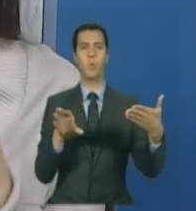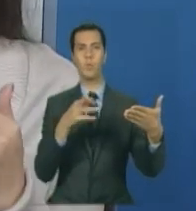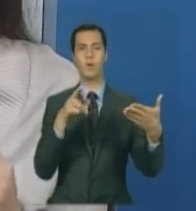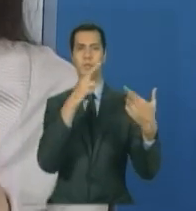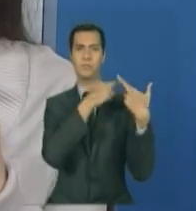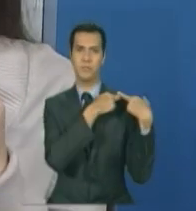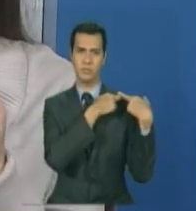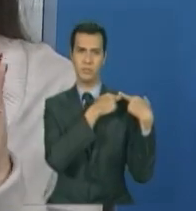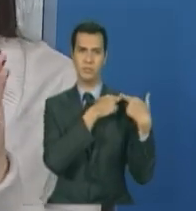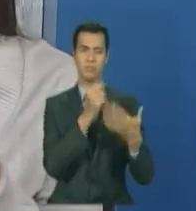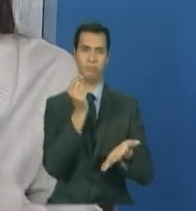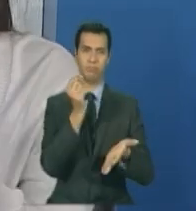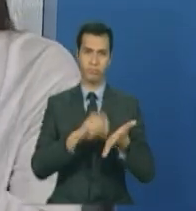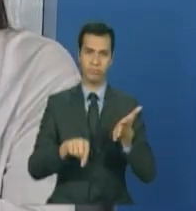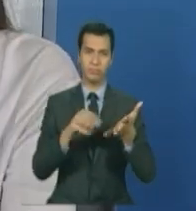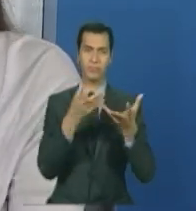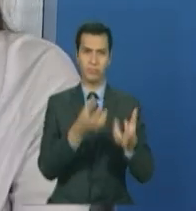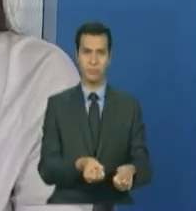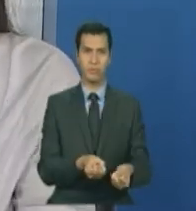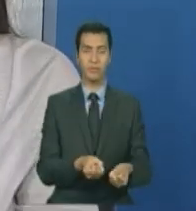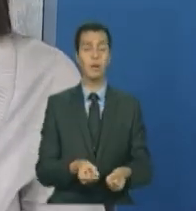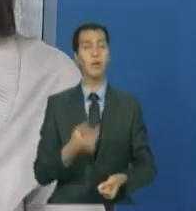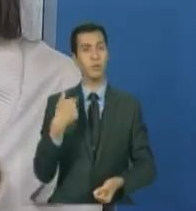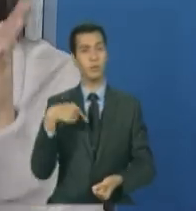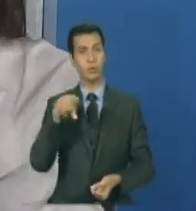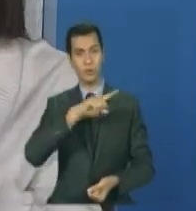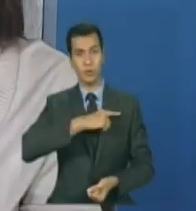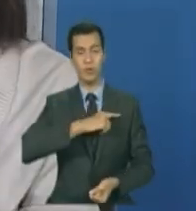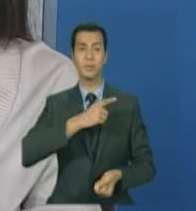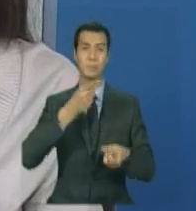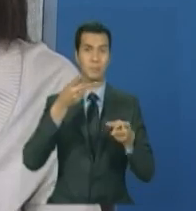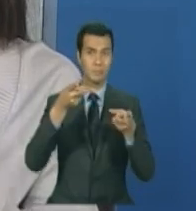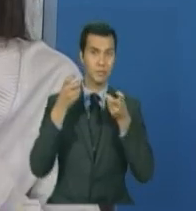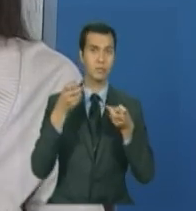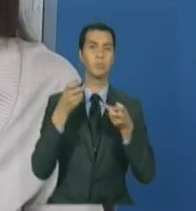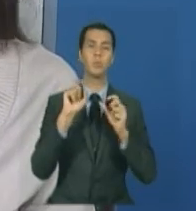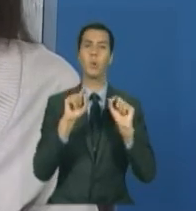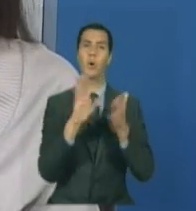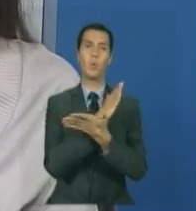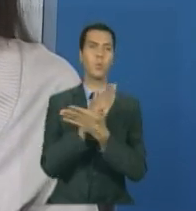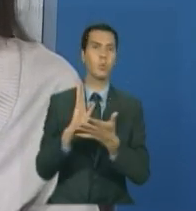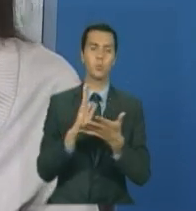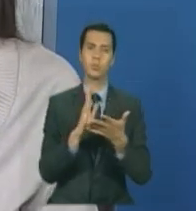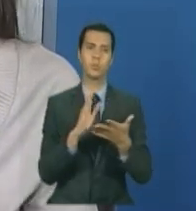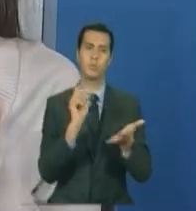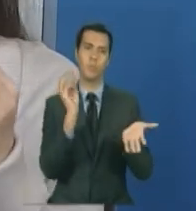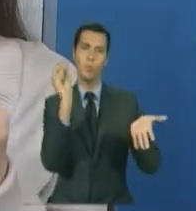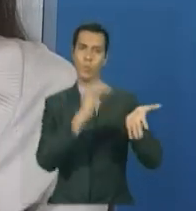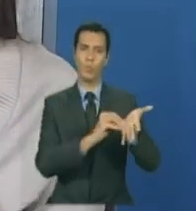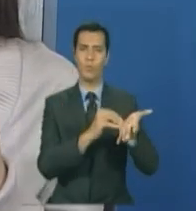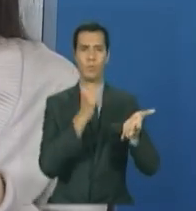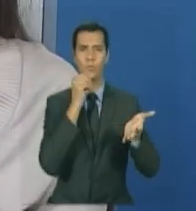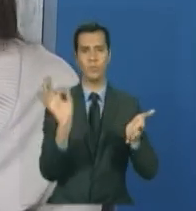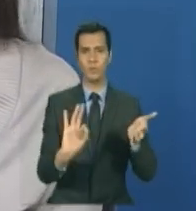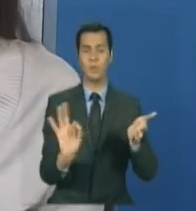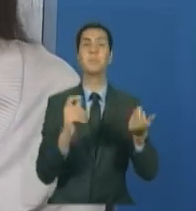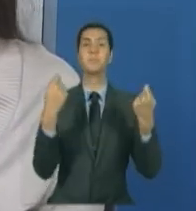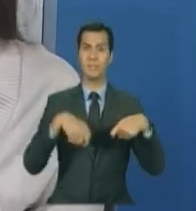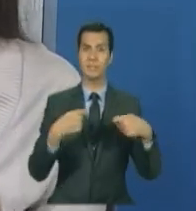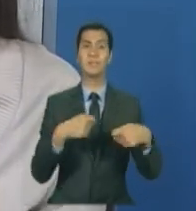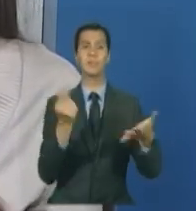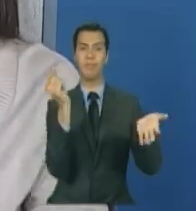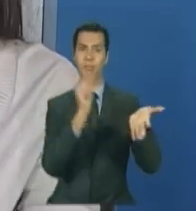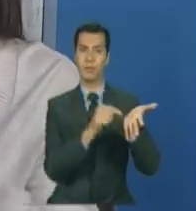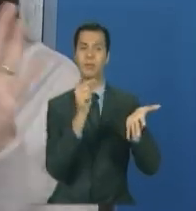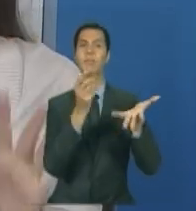identificado que algumas pessoas não estão concluindo esse passo. Então, tem que aceitar o termo de responsabilidade para que sua senha esteja validada